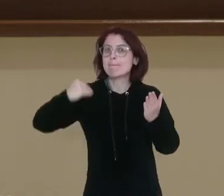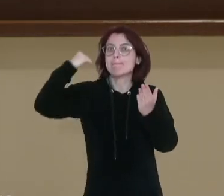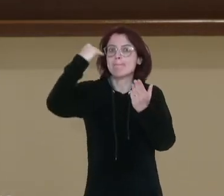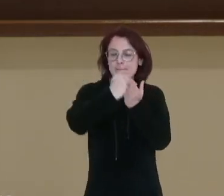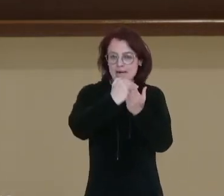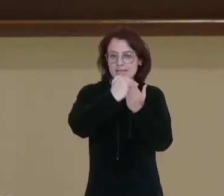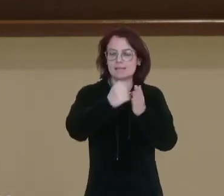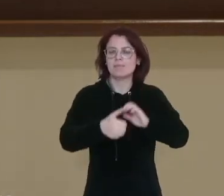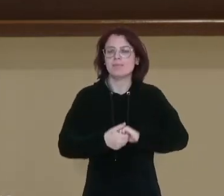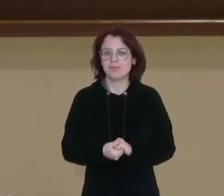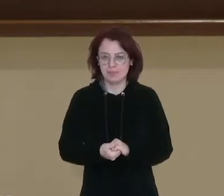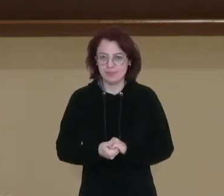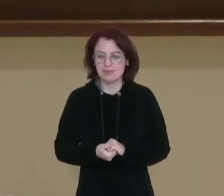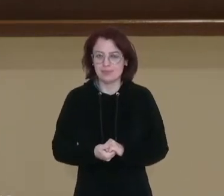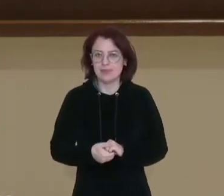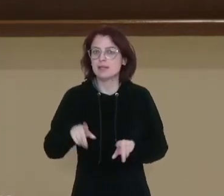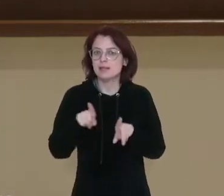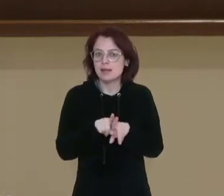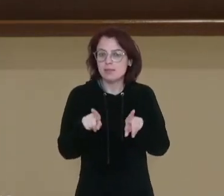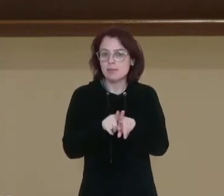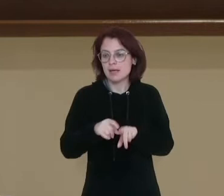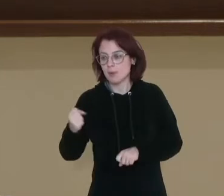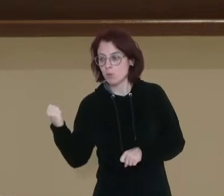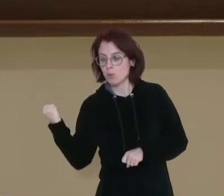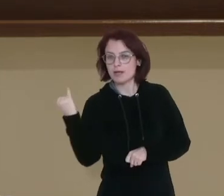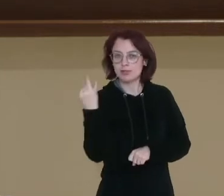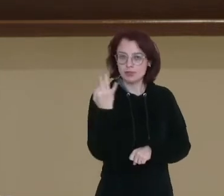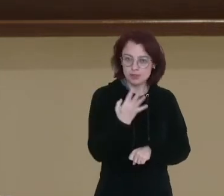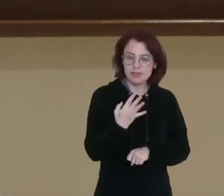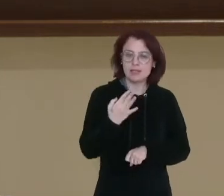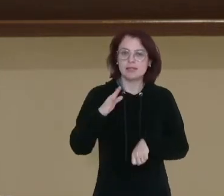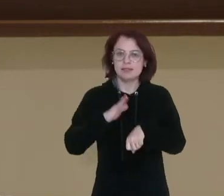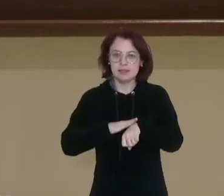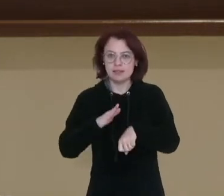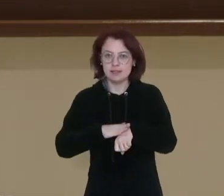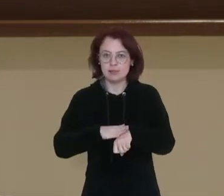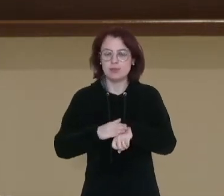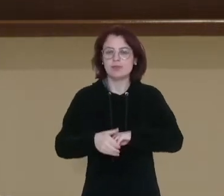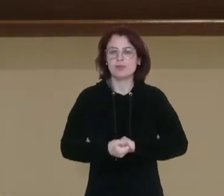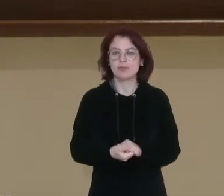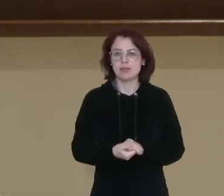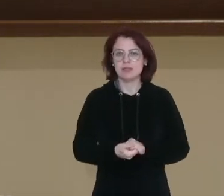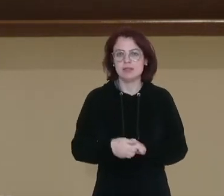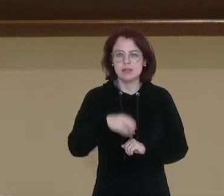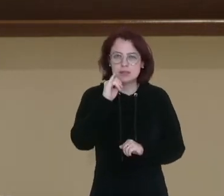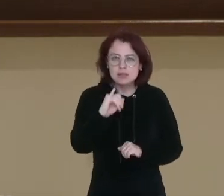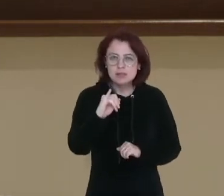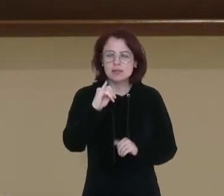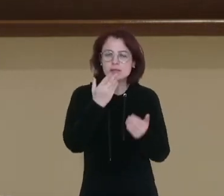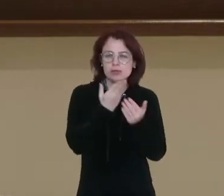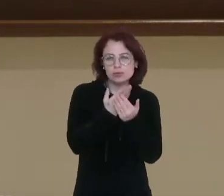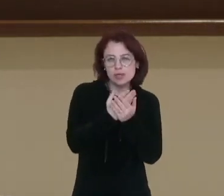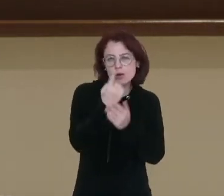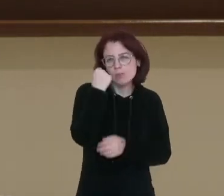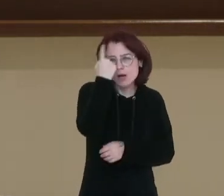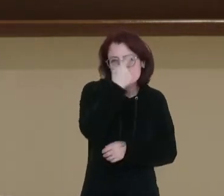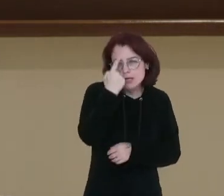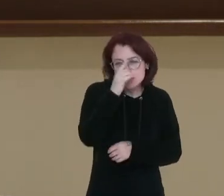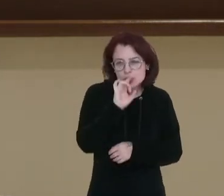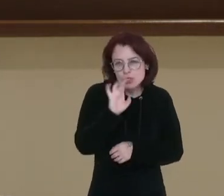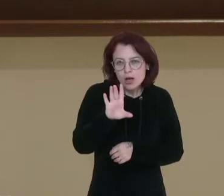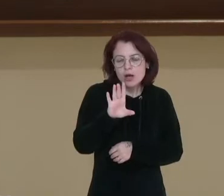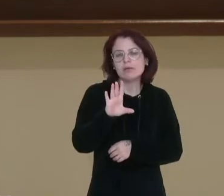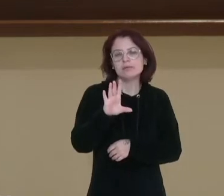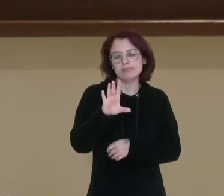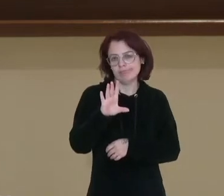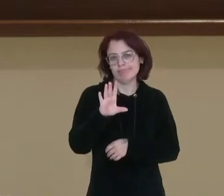ser pensado em termos de quantidade de horas, de tempo, né? Se estudar uma hora só fosse o suficiente, tudo bem.